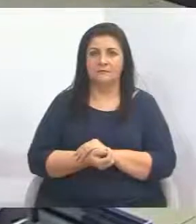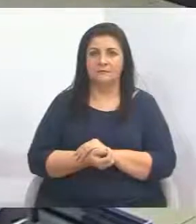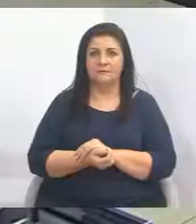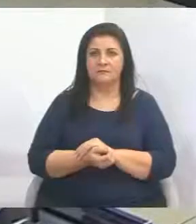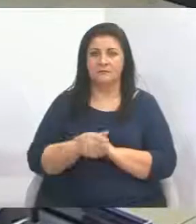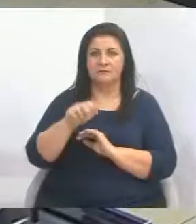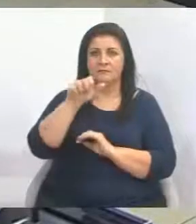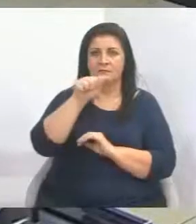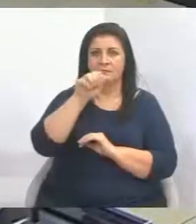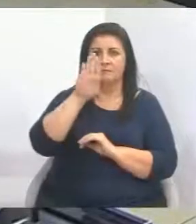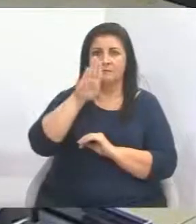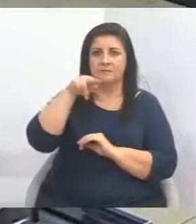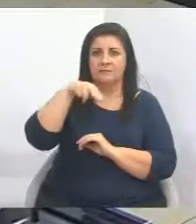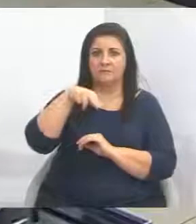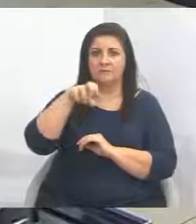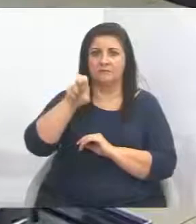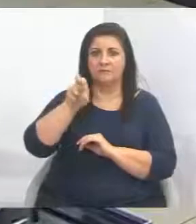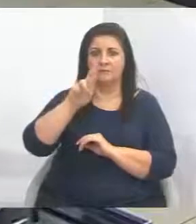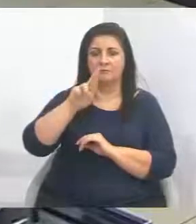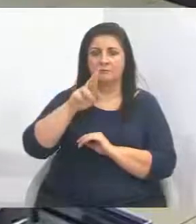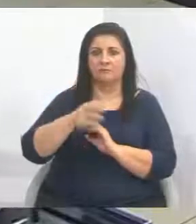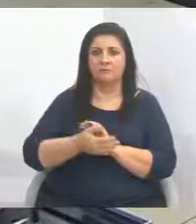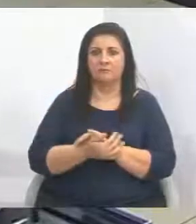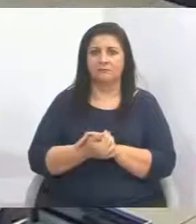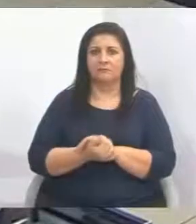vereador Abner de Madureira?